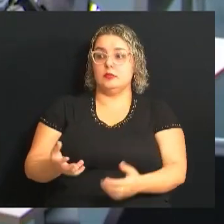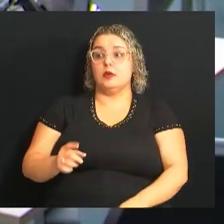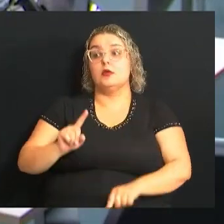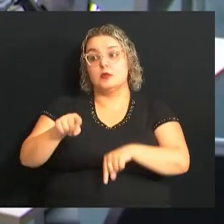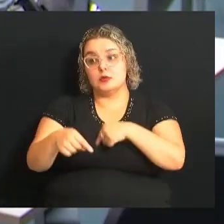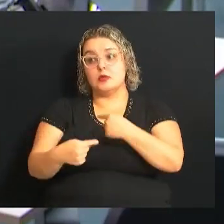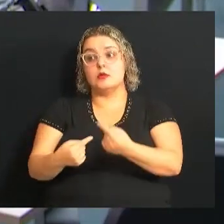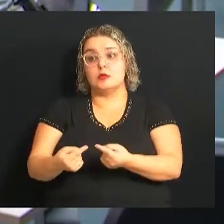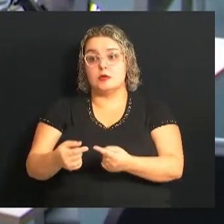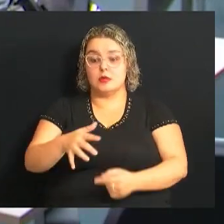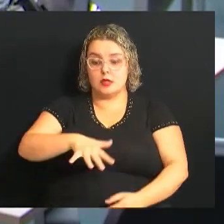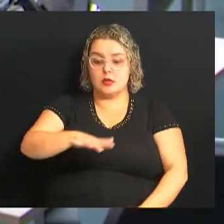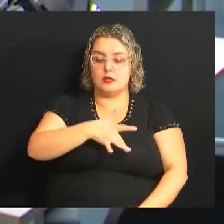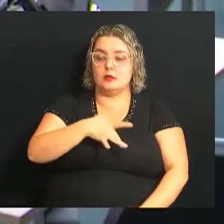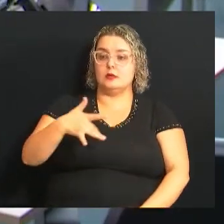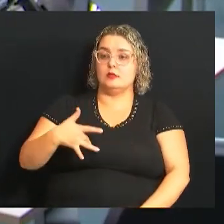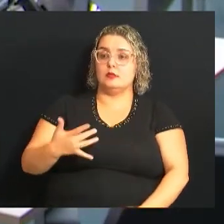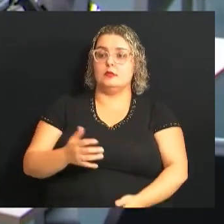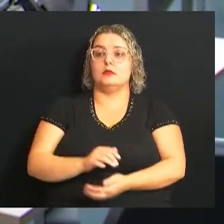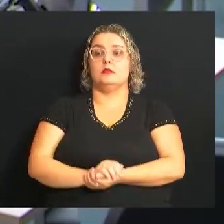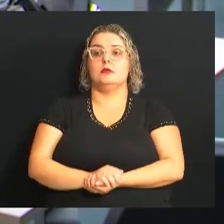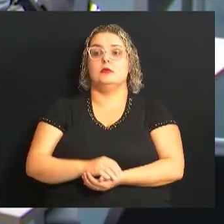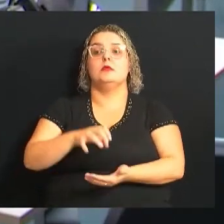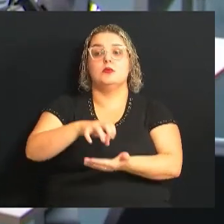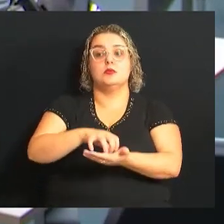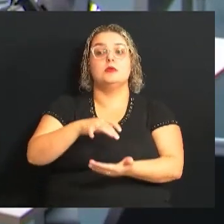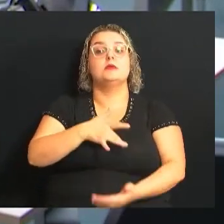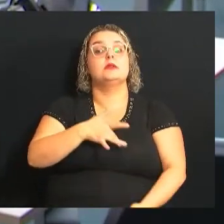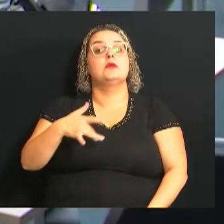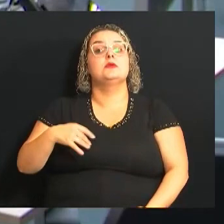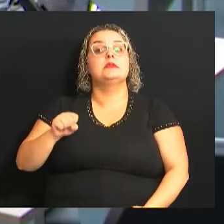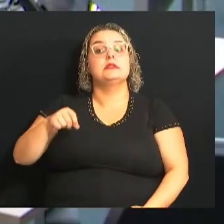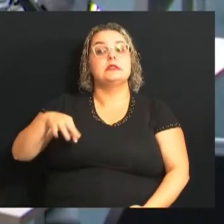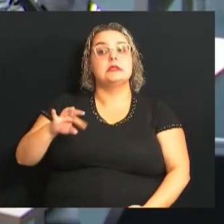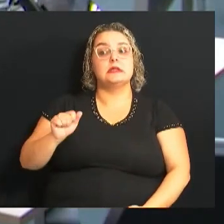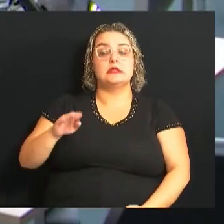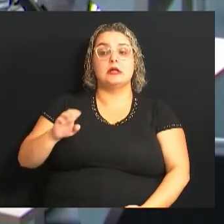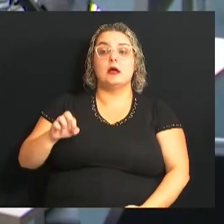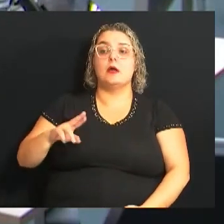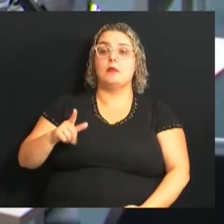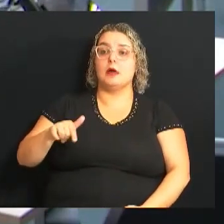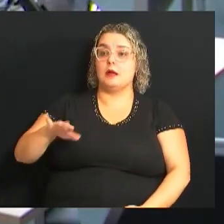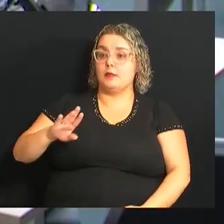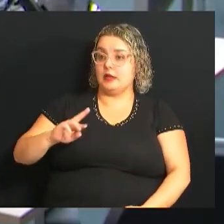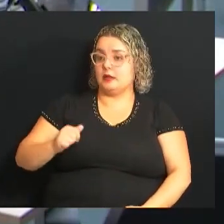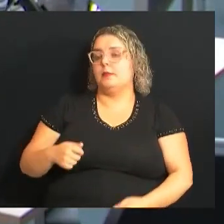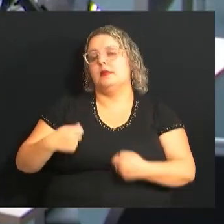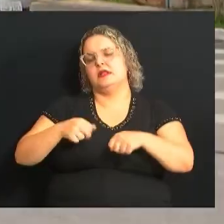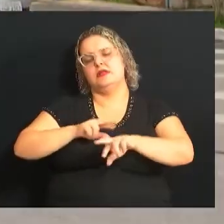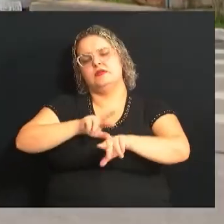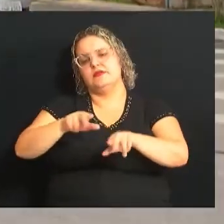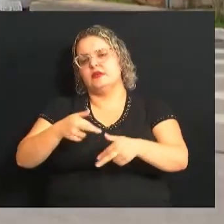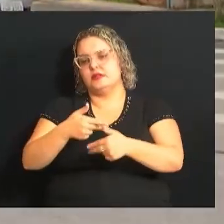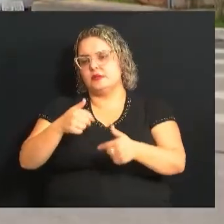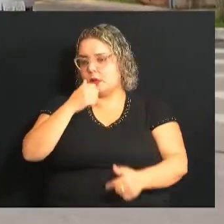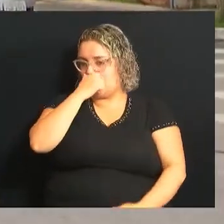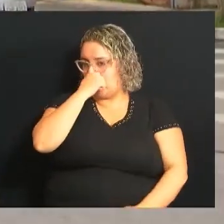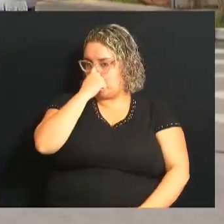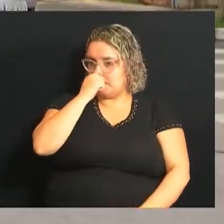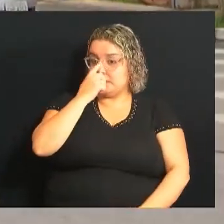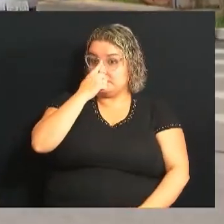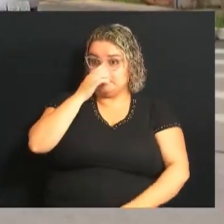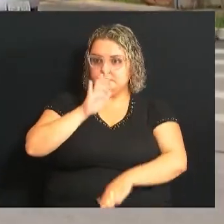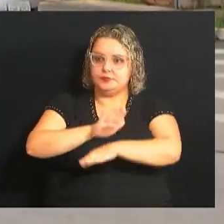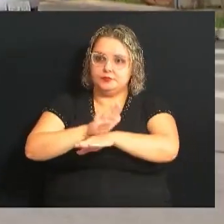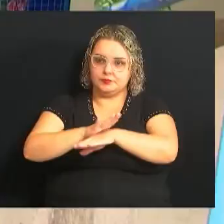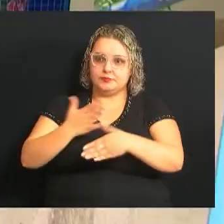que é da saúde, nós temos o Centro de Saúde de Santa Bárbara, que tem muita carência, continua tendo, mas eu acho que vai ajudar bastante o Centro de Saúde de Santa Bárbara, vai